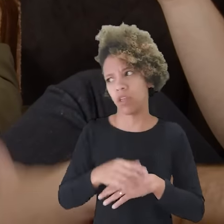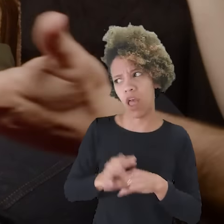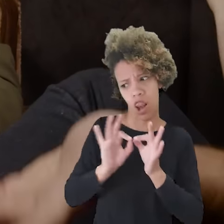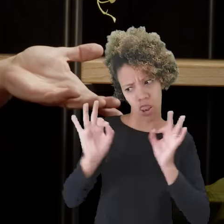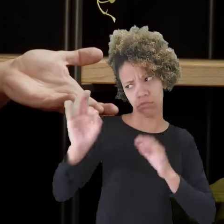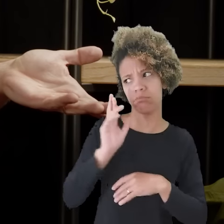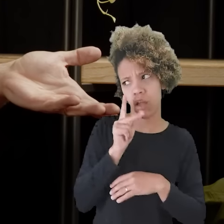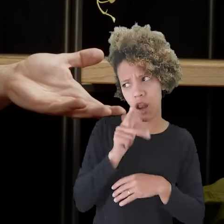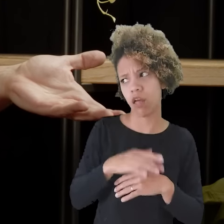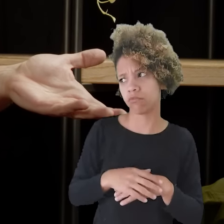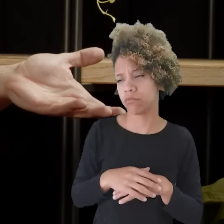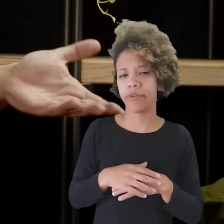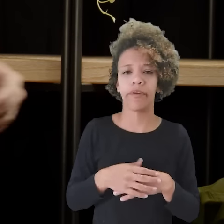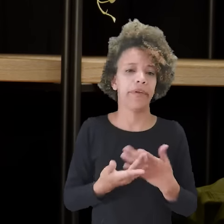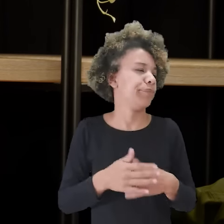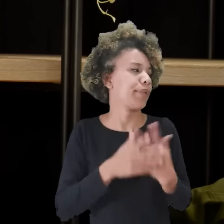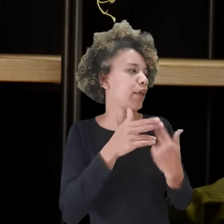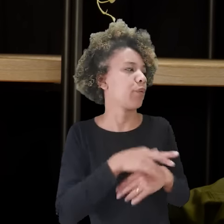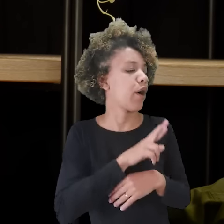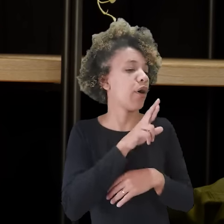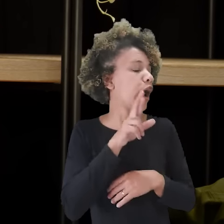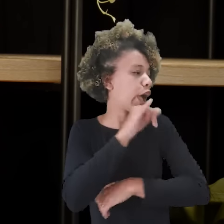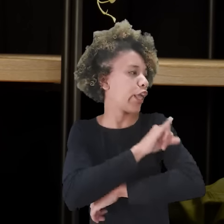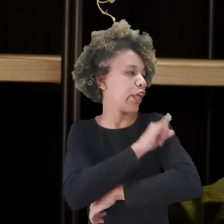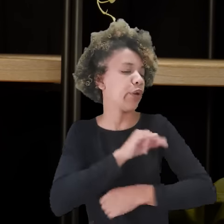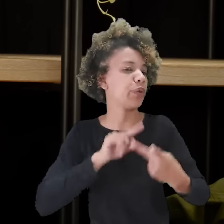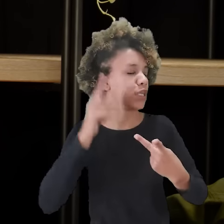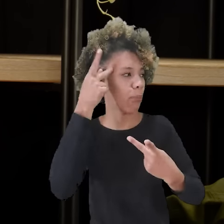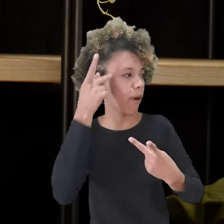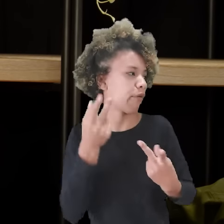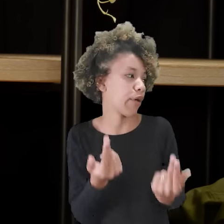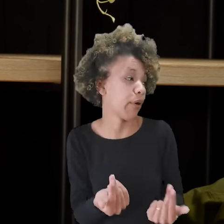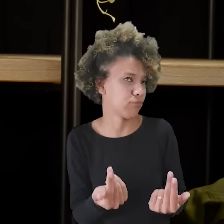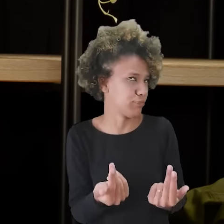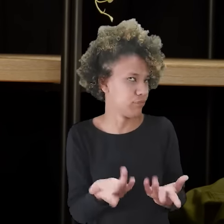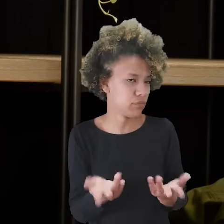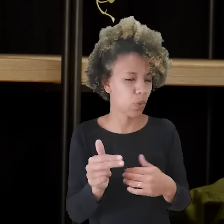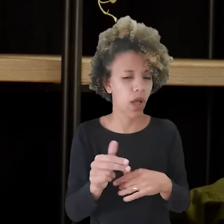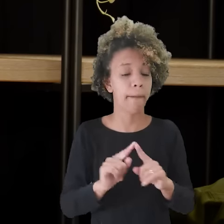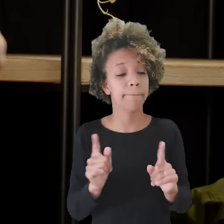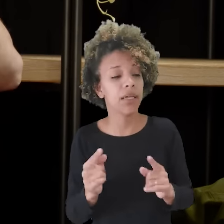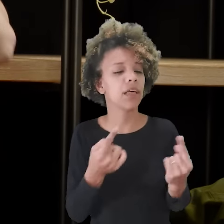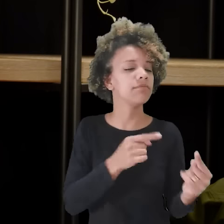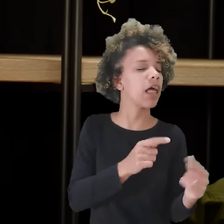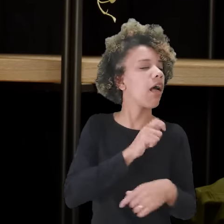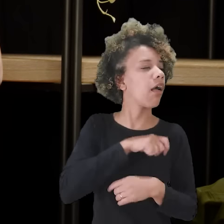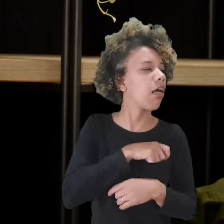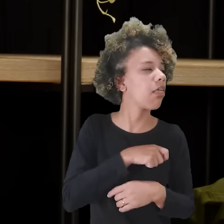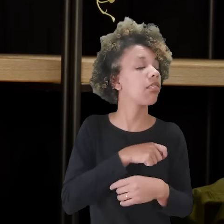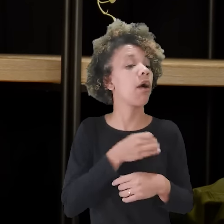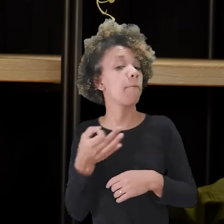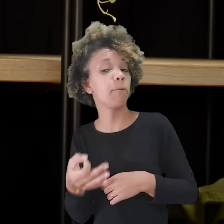para é igual falar que isso são palavras a mesma coisa mas o cearense ele tem aquela coisa mais sacana aí dentro não sei o quê